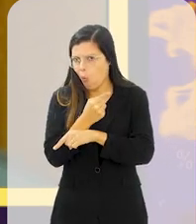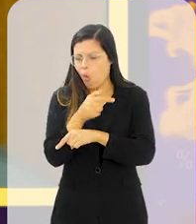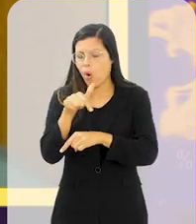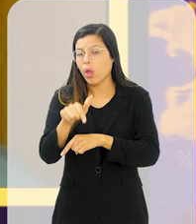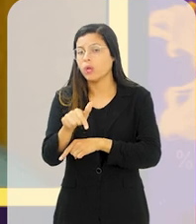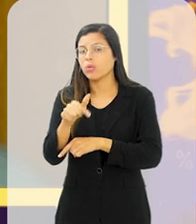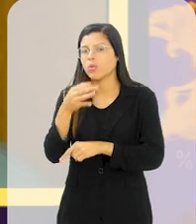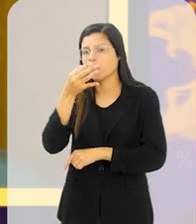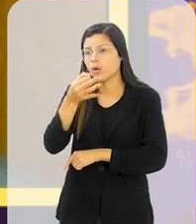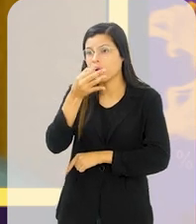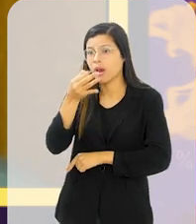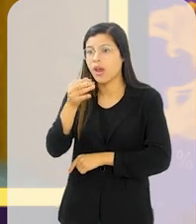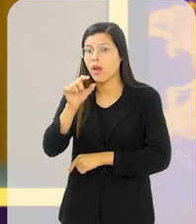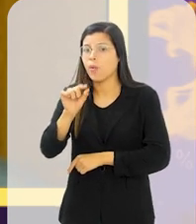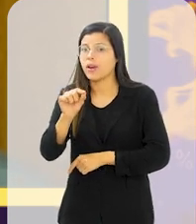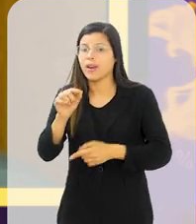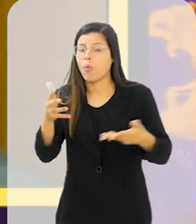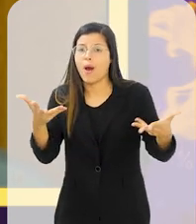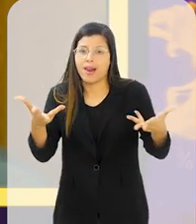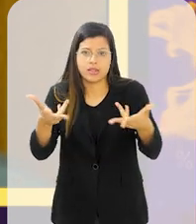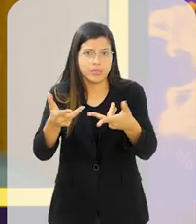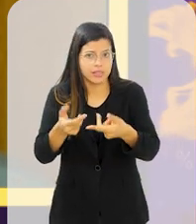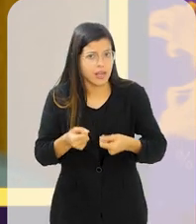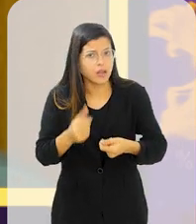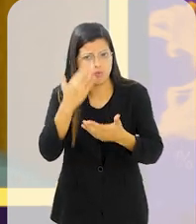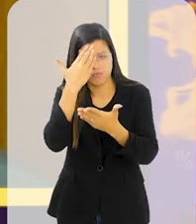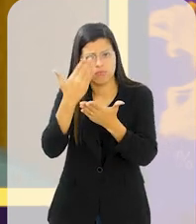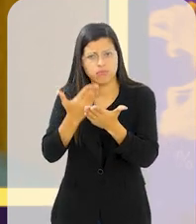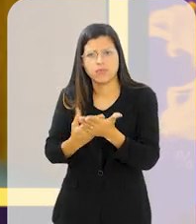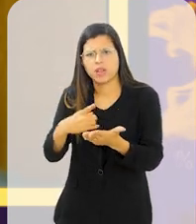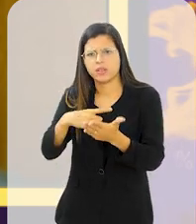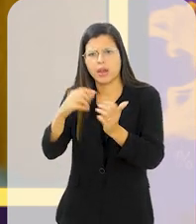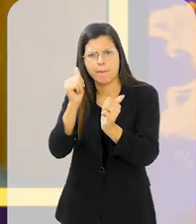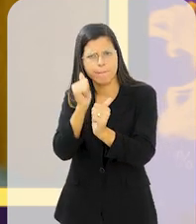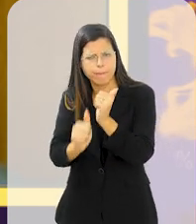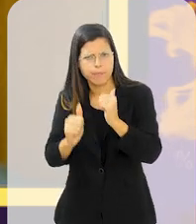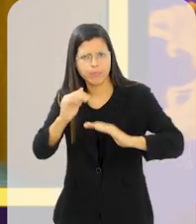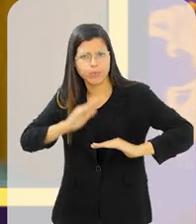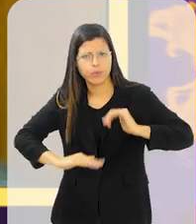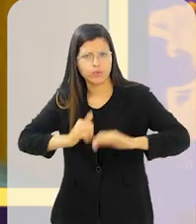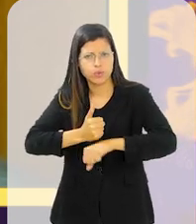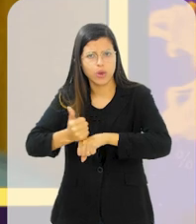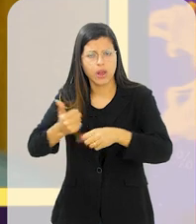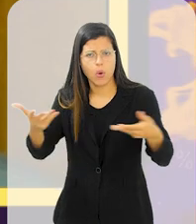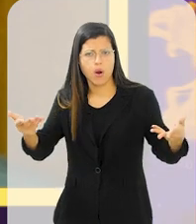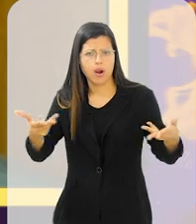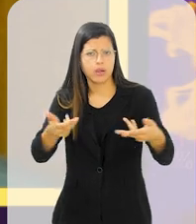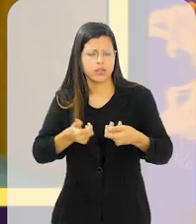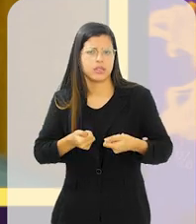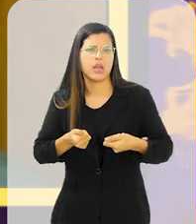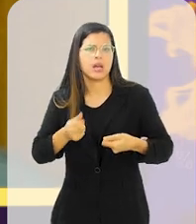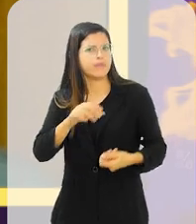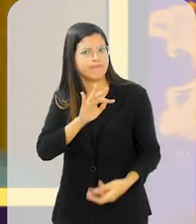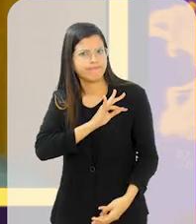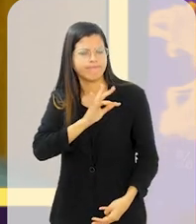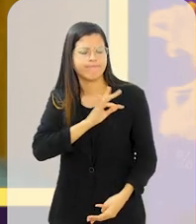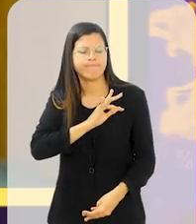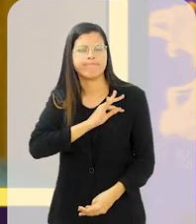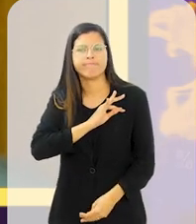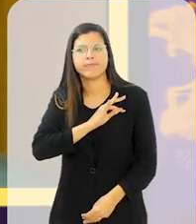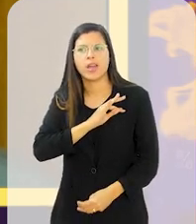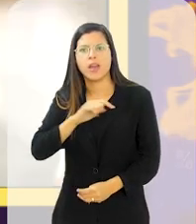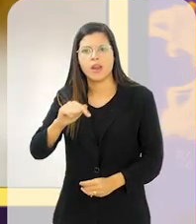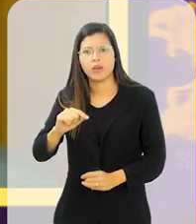inicial, ela versa sobre a qualidade. Eu acho que nós temos jogadores de muito nível técnico, de um